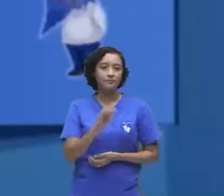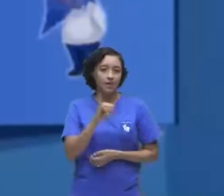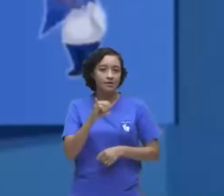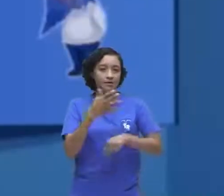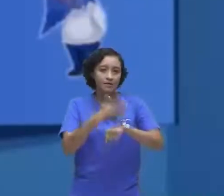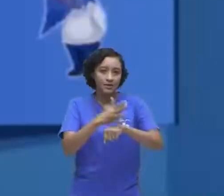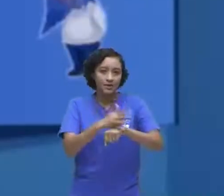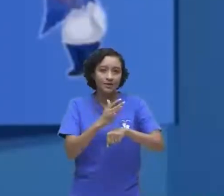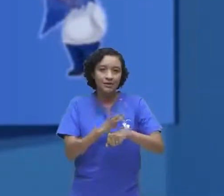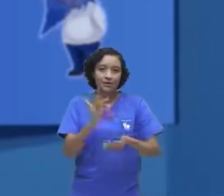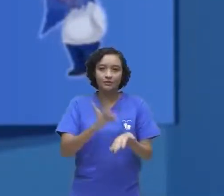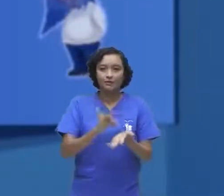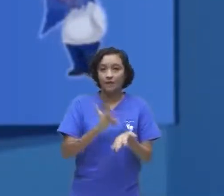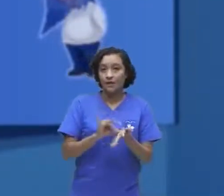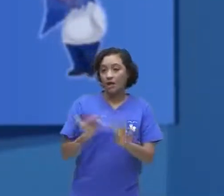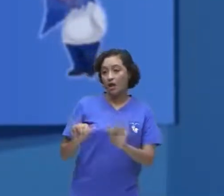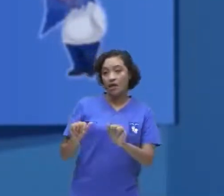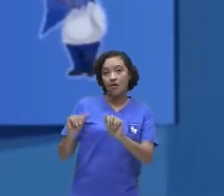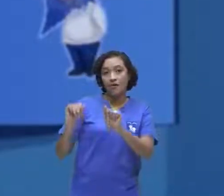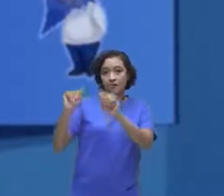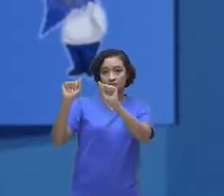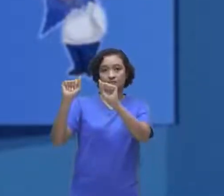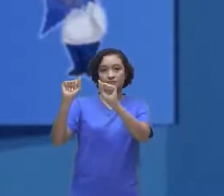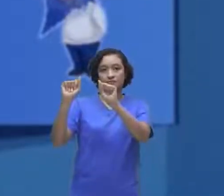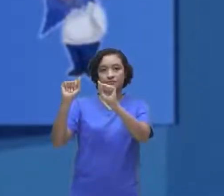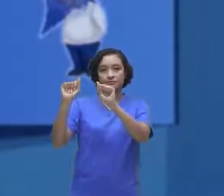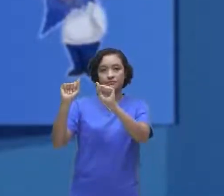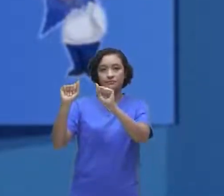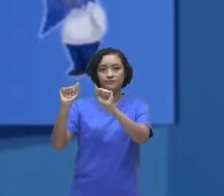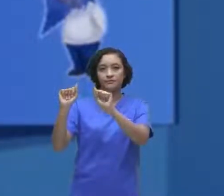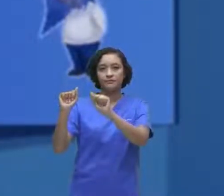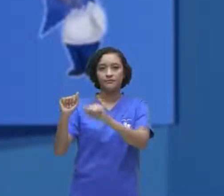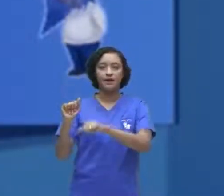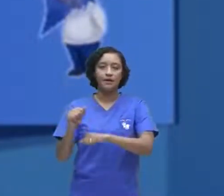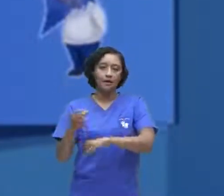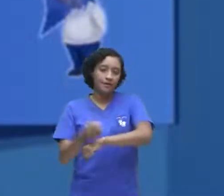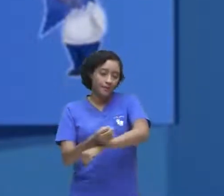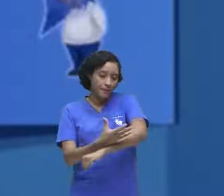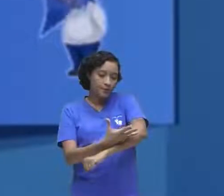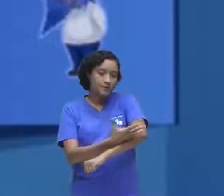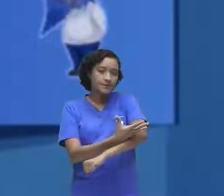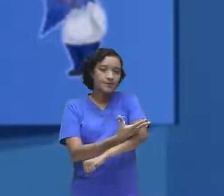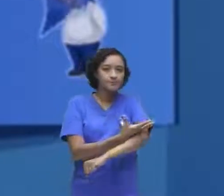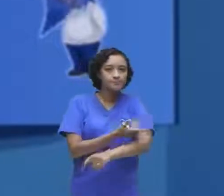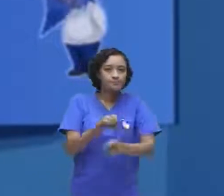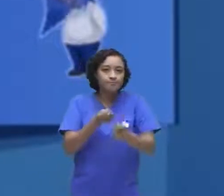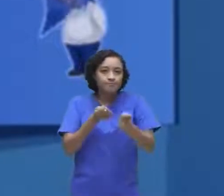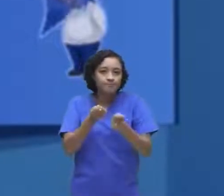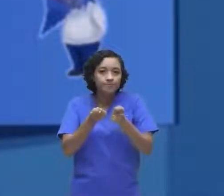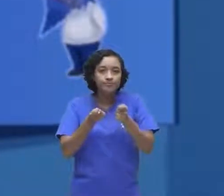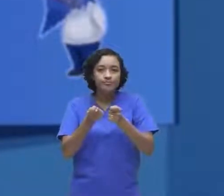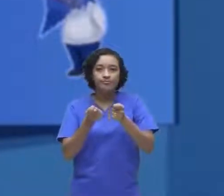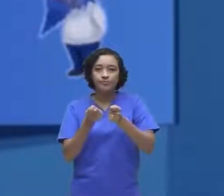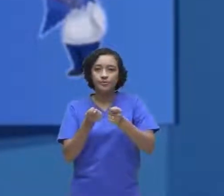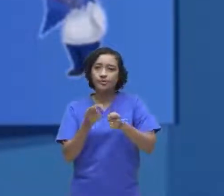a sua parte artística, procura lidar melhor com as suas emoções. Então, assim, faz isso,